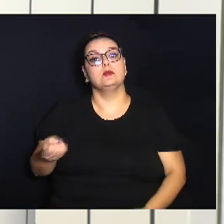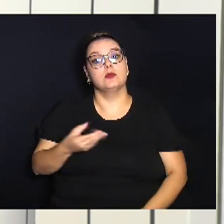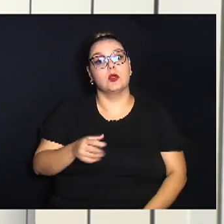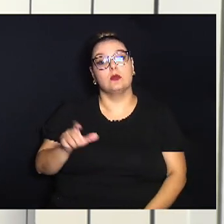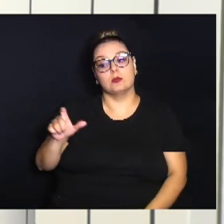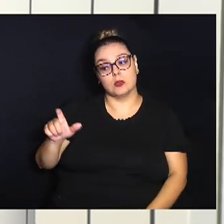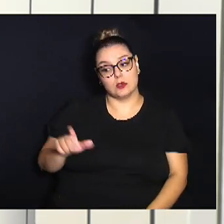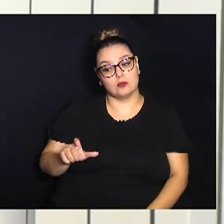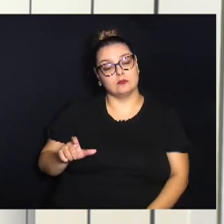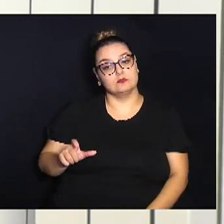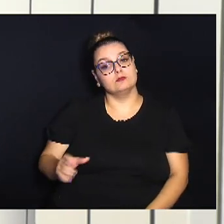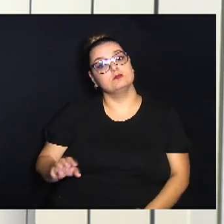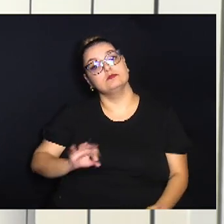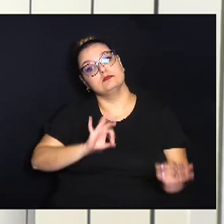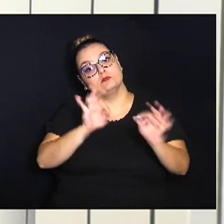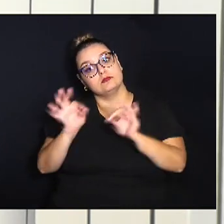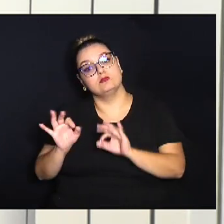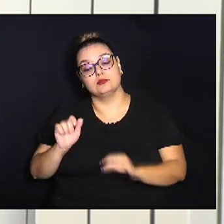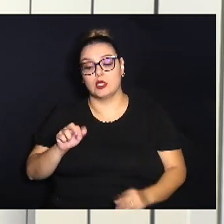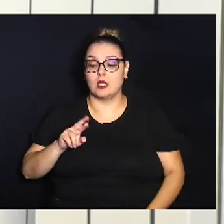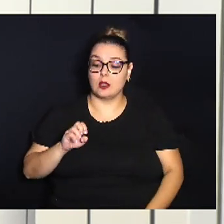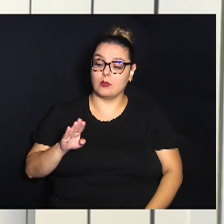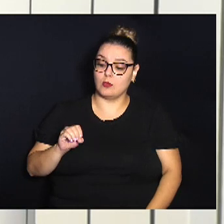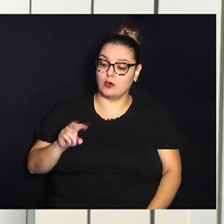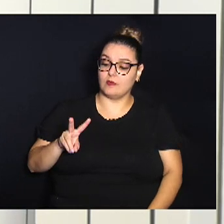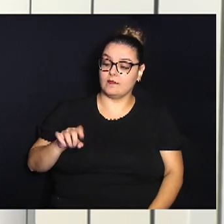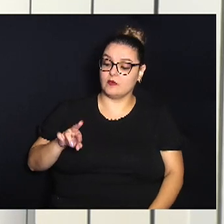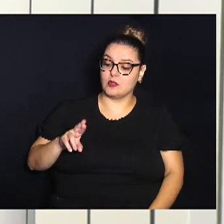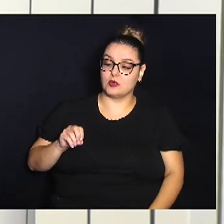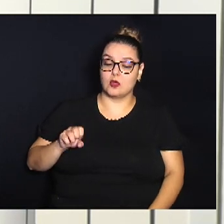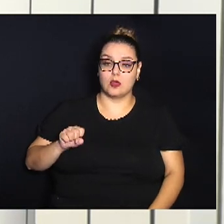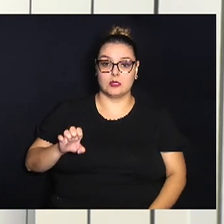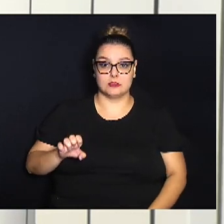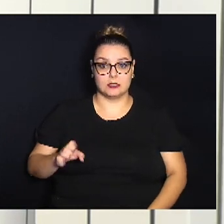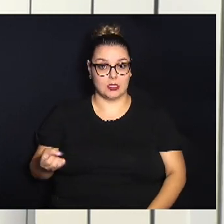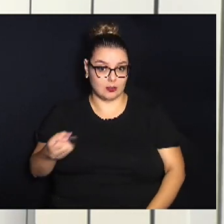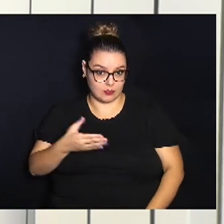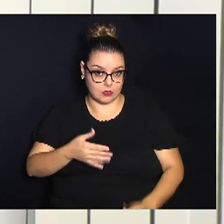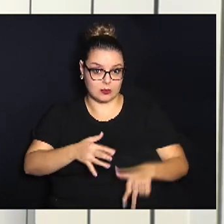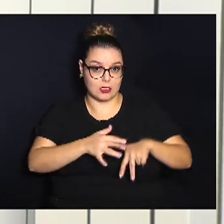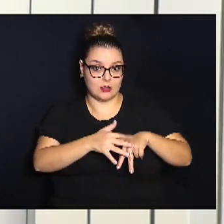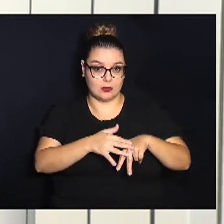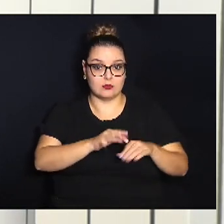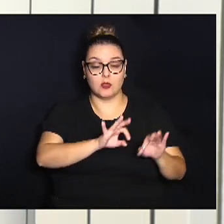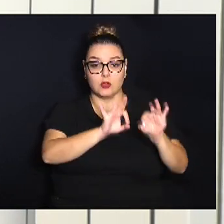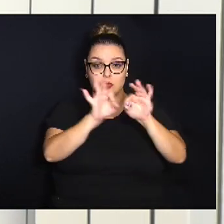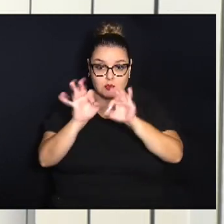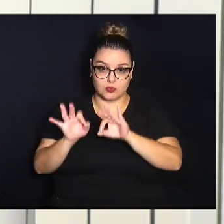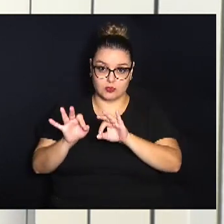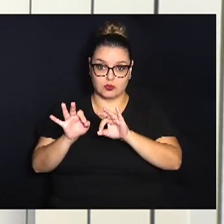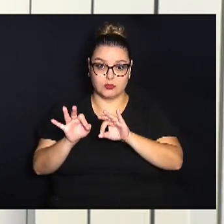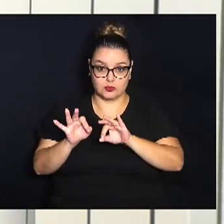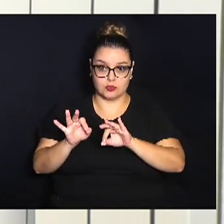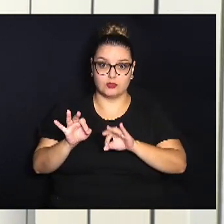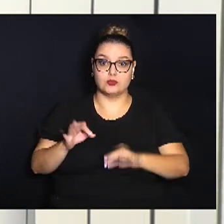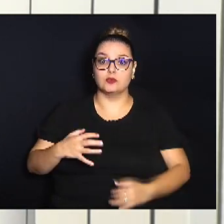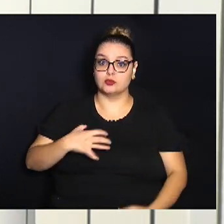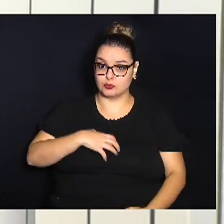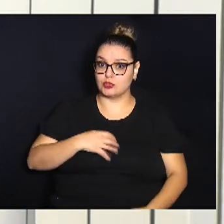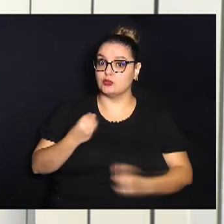de acompanhamento de arbovirose. A novidade é que o paciente pode acompanhar o estado de saúde.